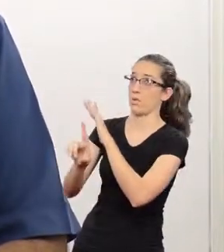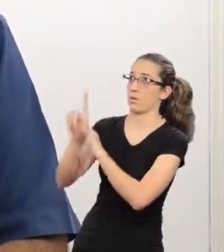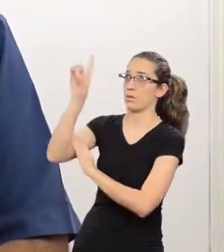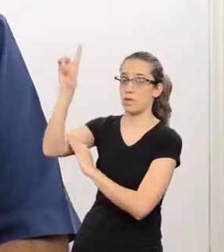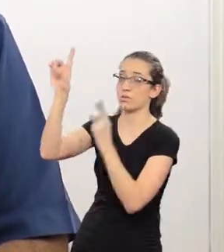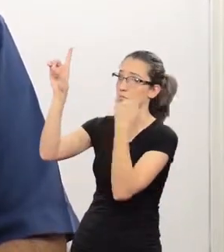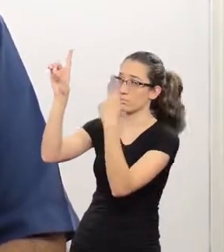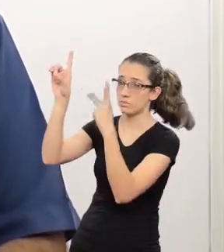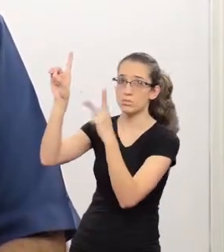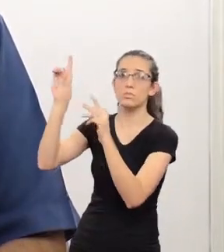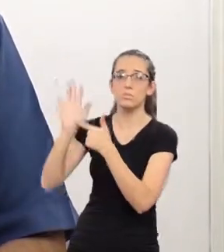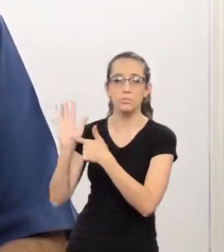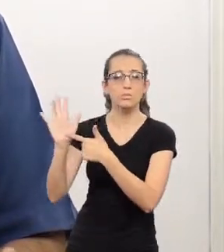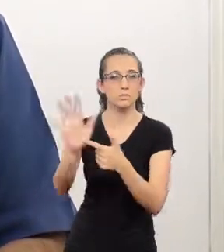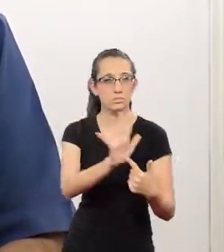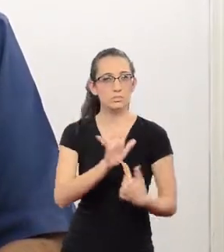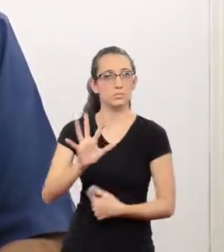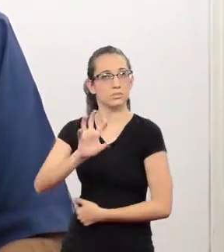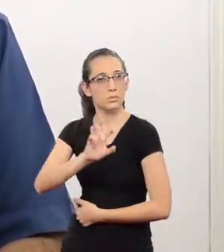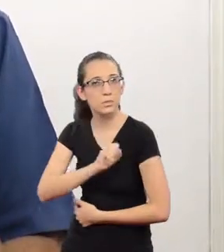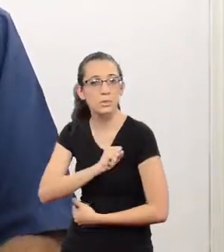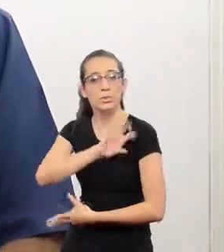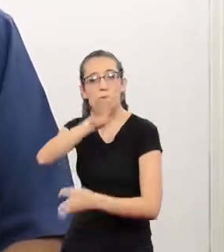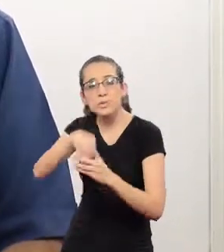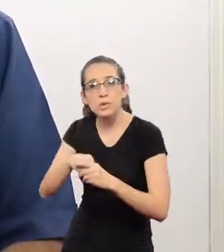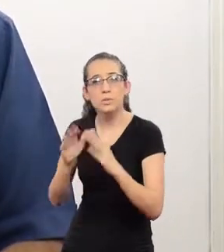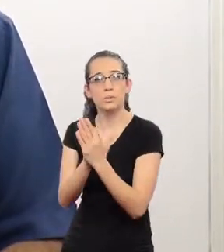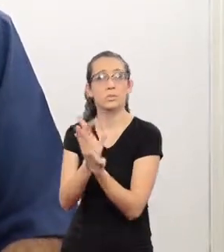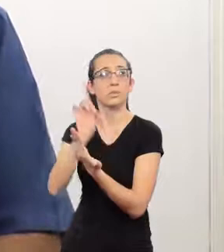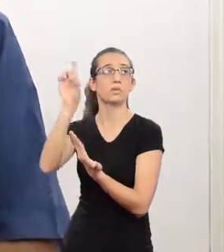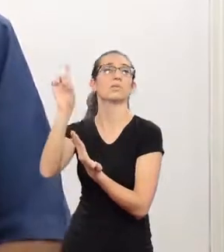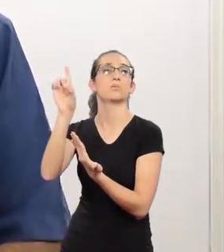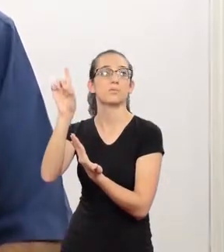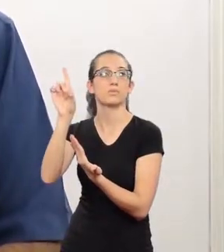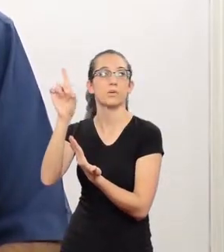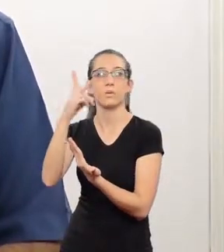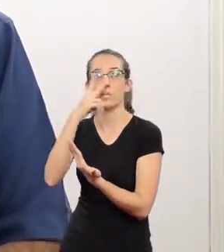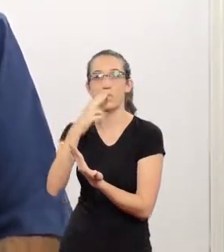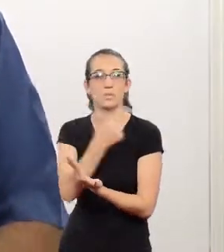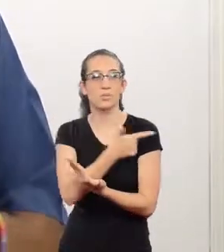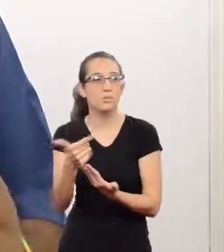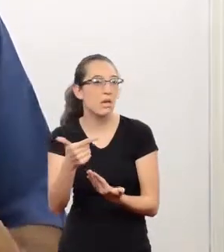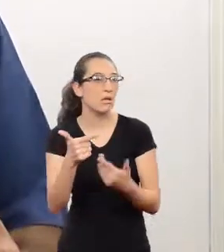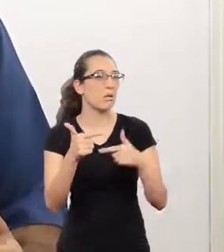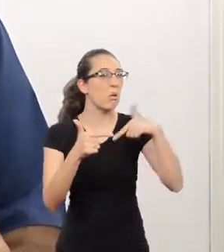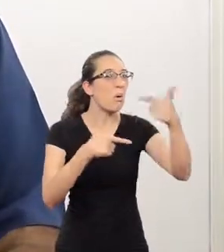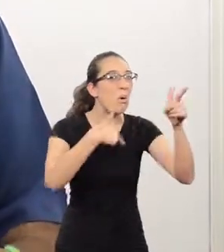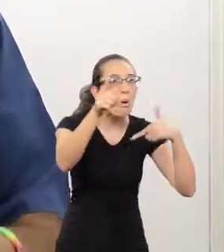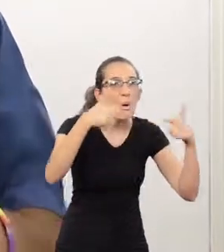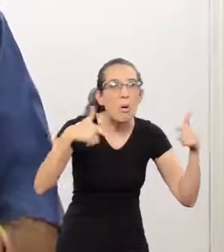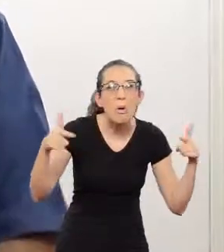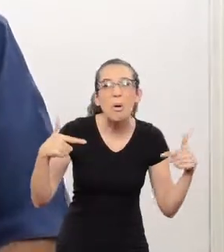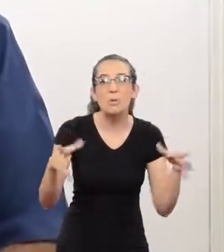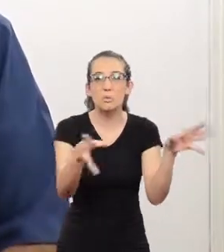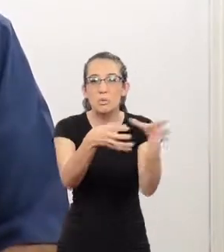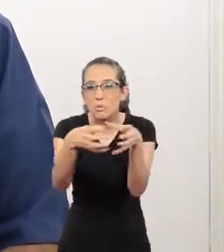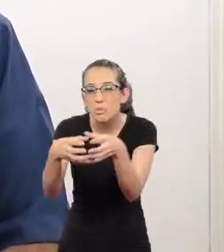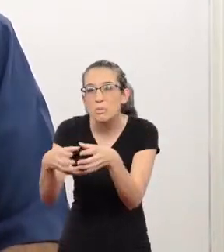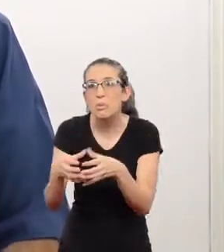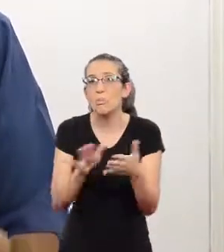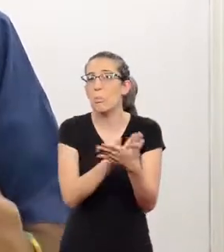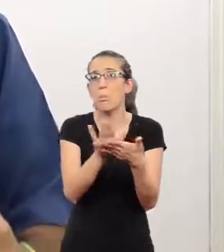deus e deus então revela o seu amor nas escrituras na bíblia não há clero não há nenhuma organização